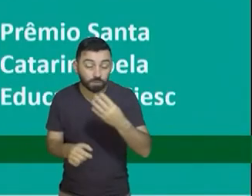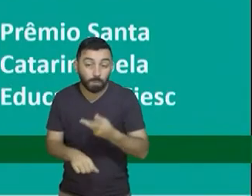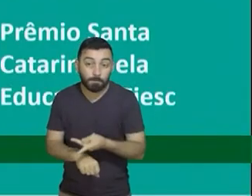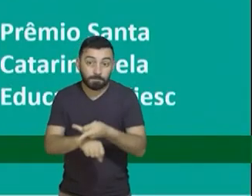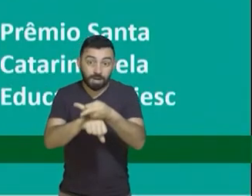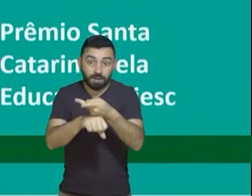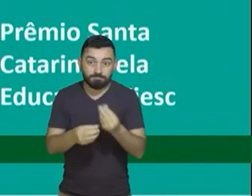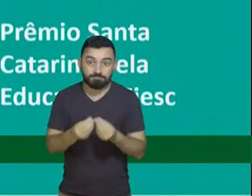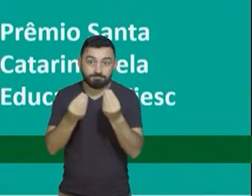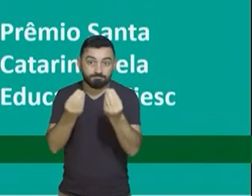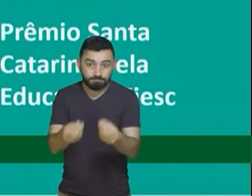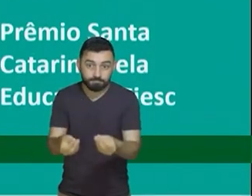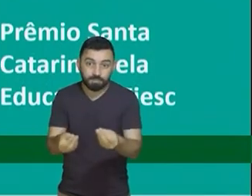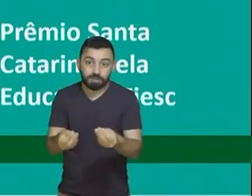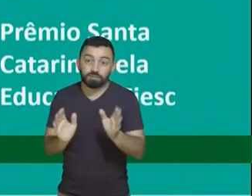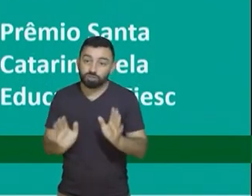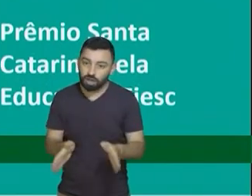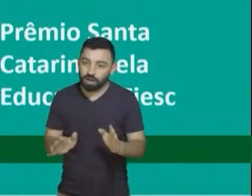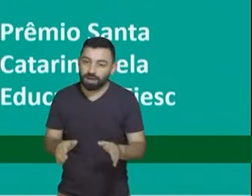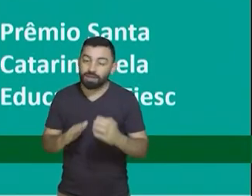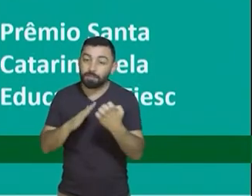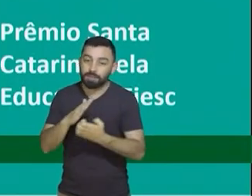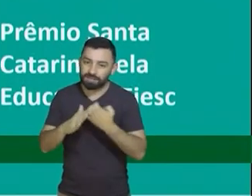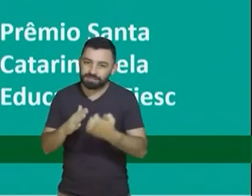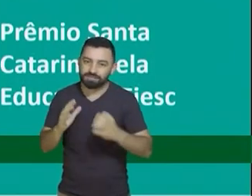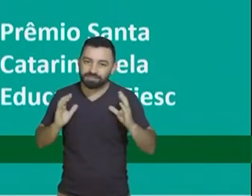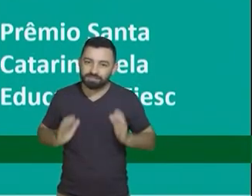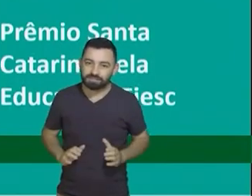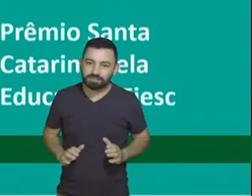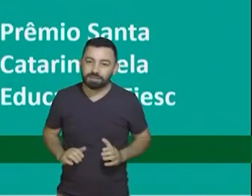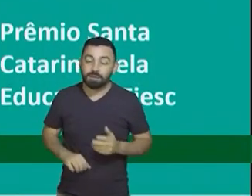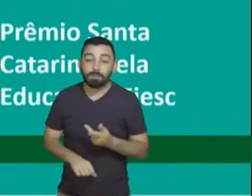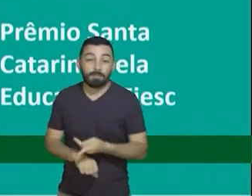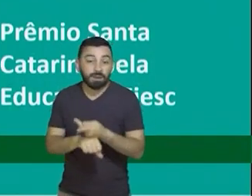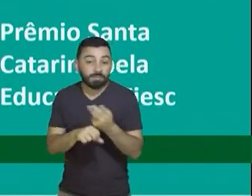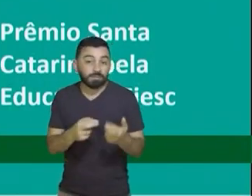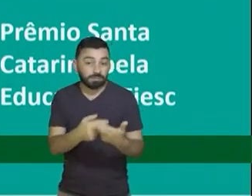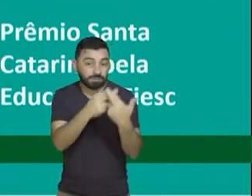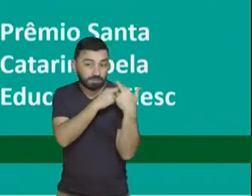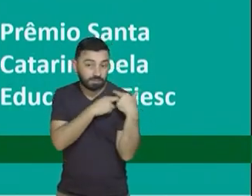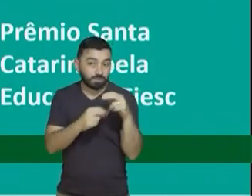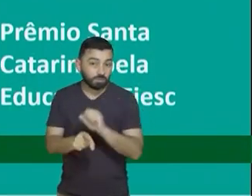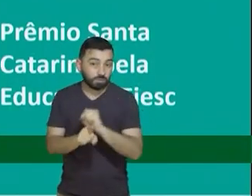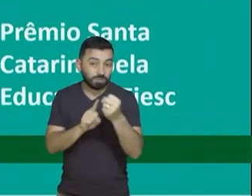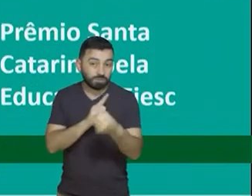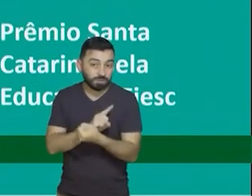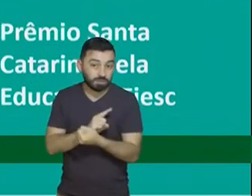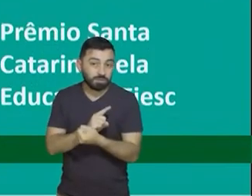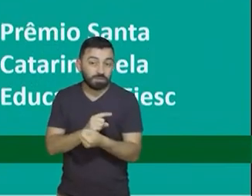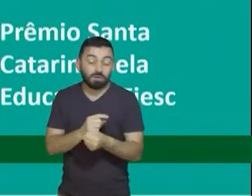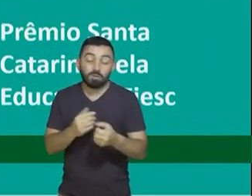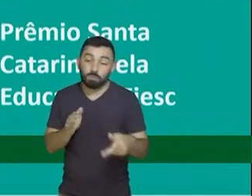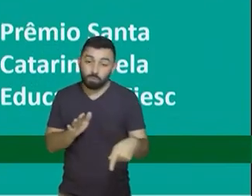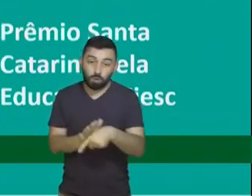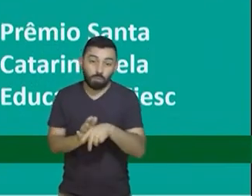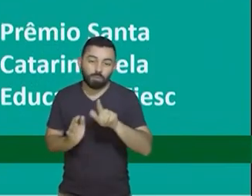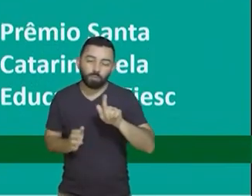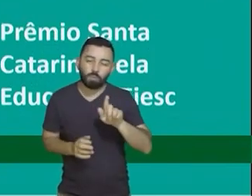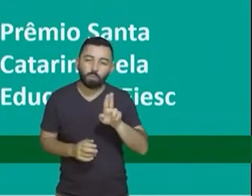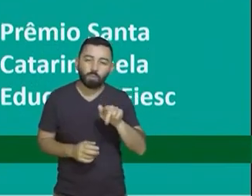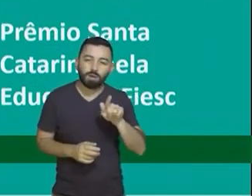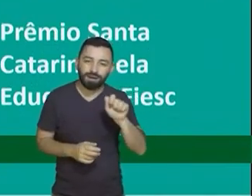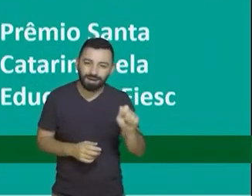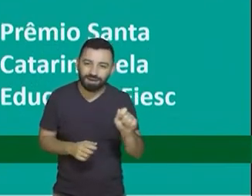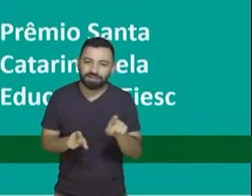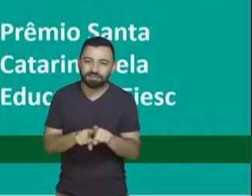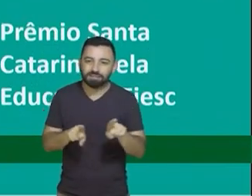para nós, que é a Empresa Cidadã, o Prêmio de Responsabilidade Social do Guga Kirchner e o